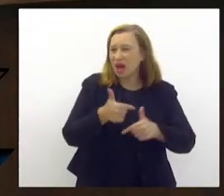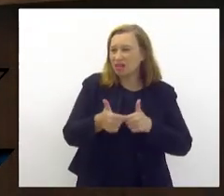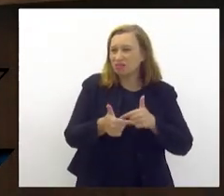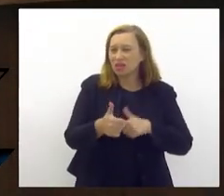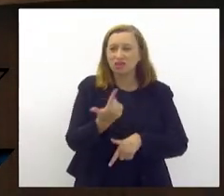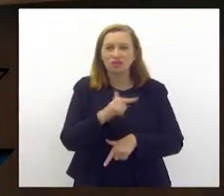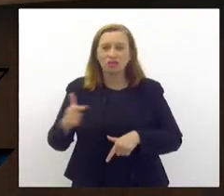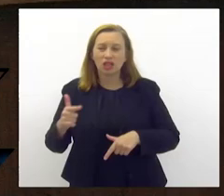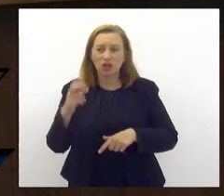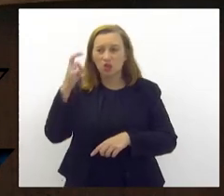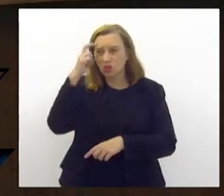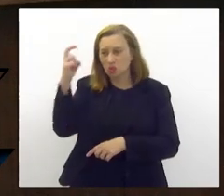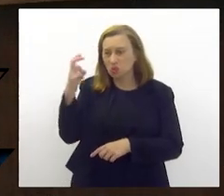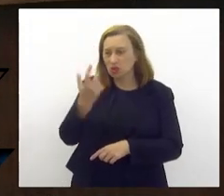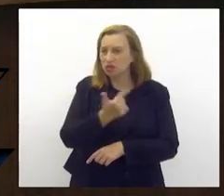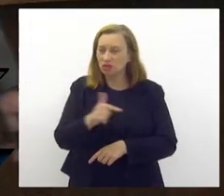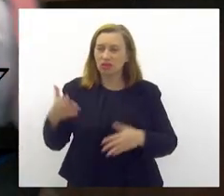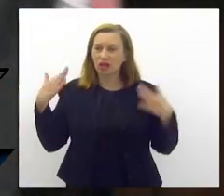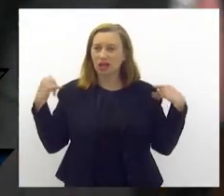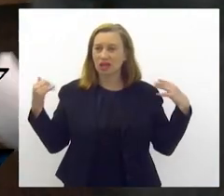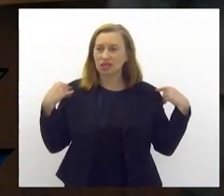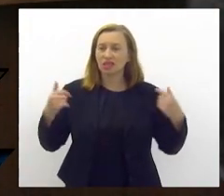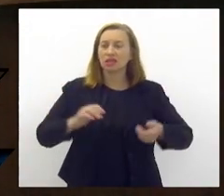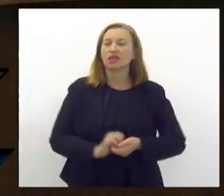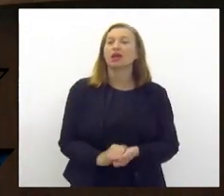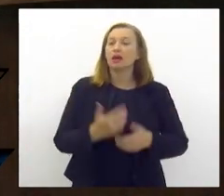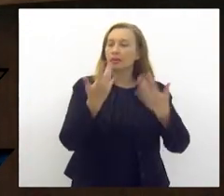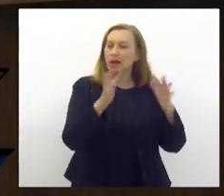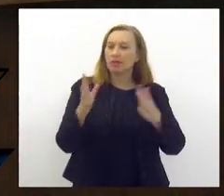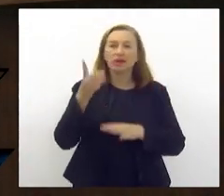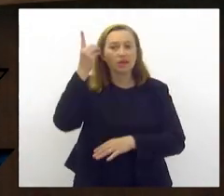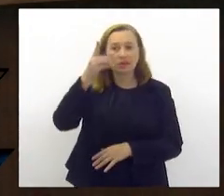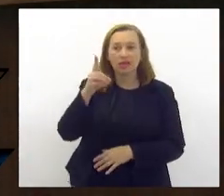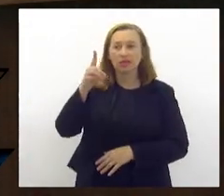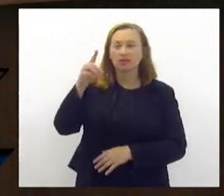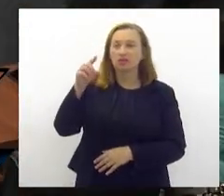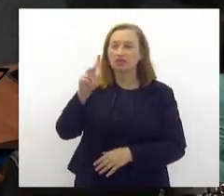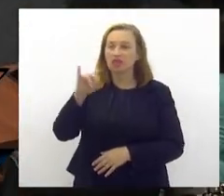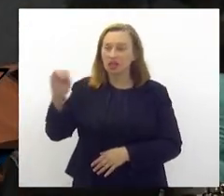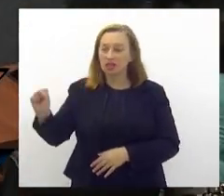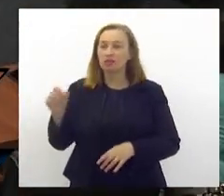sem cultura e sem lazer. Parabéns ao deputado Vinícius, parabéns ao deputado Andrezinho.